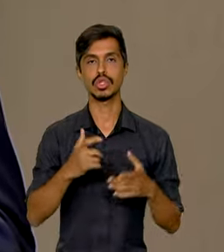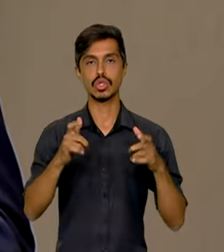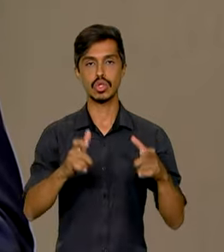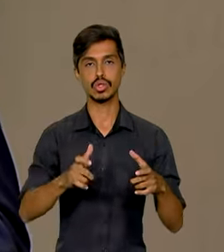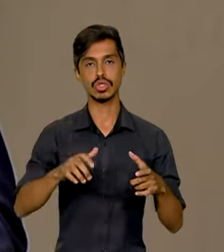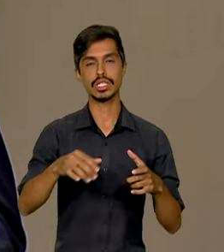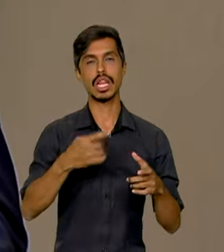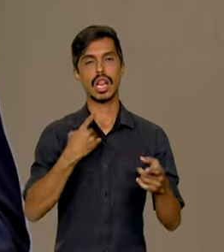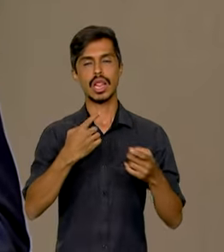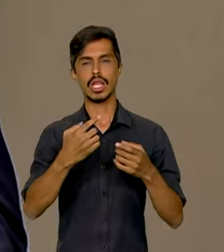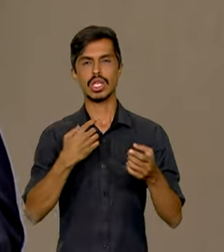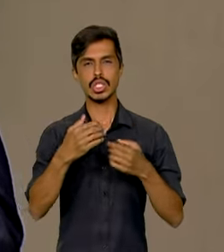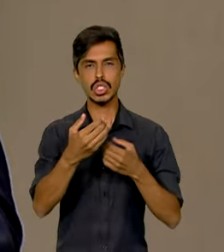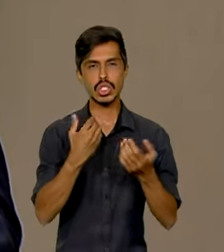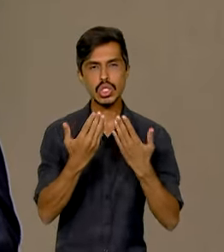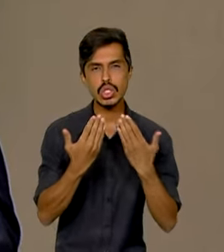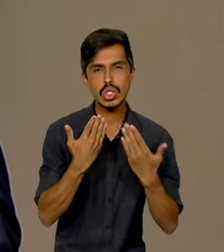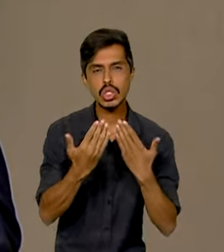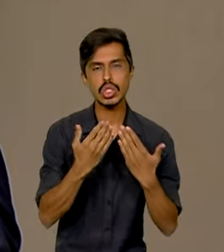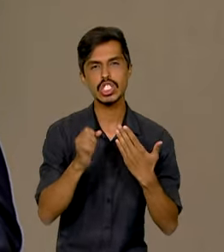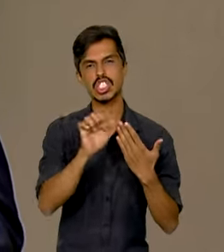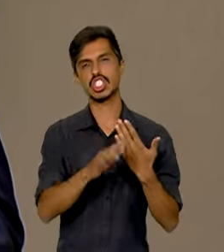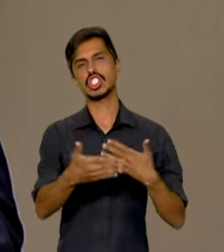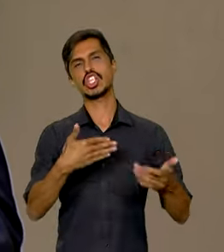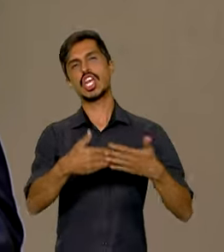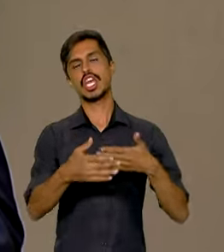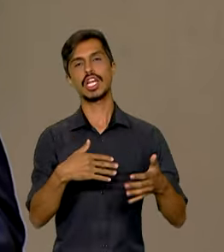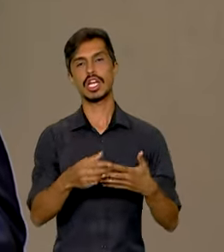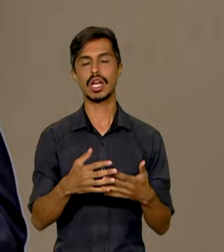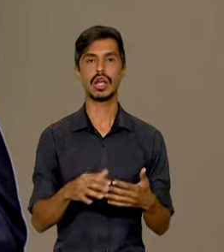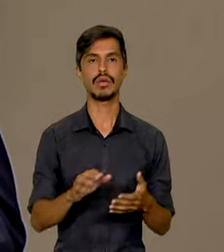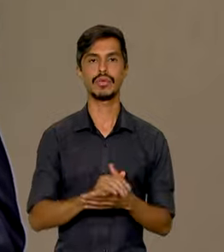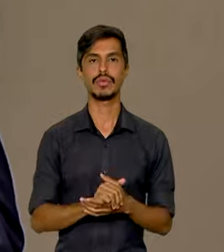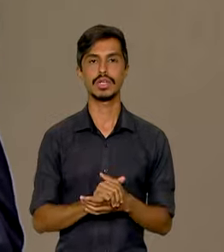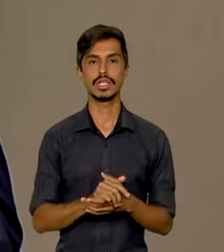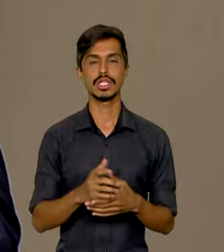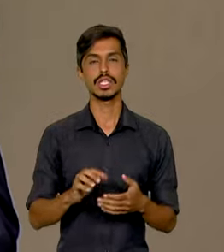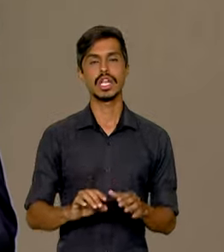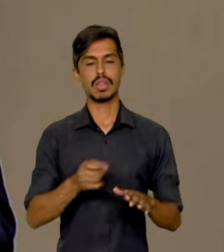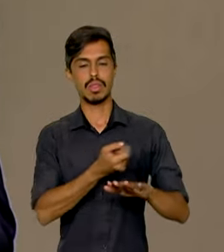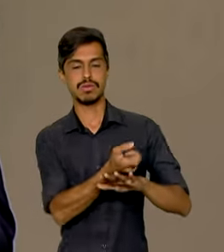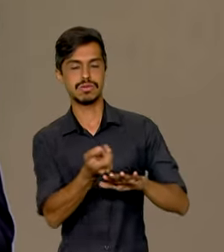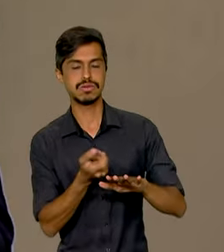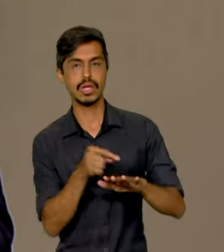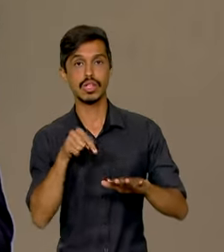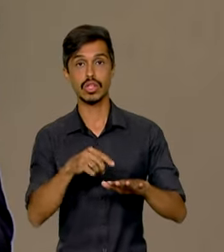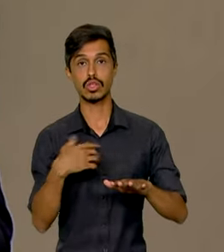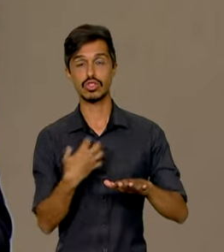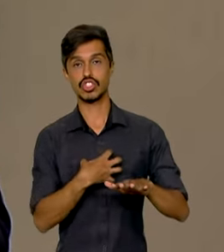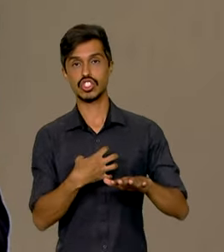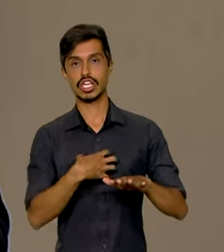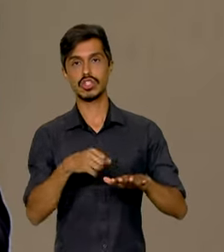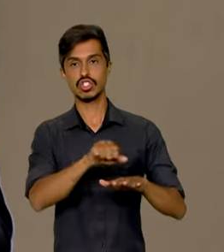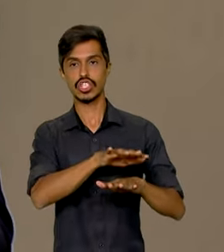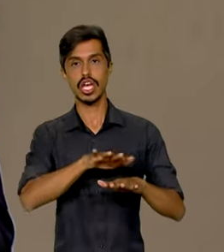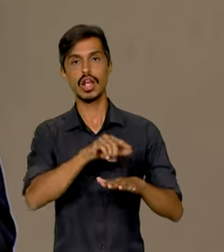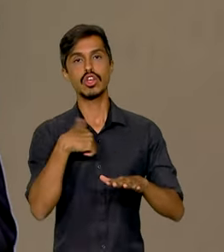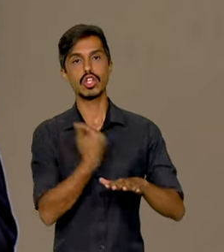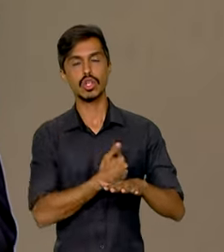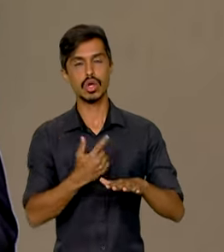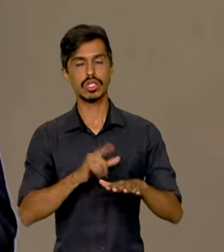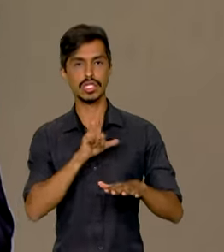discussão genérica da desinformação e da fake news, estamos tratando a partir de uma situação